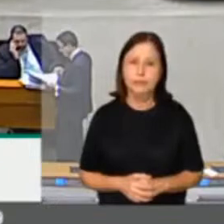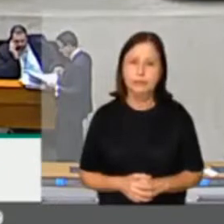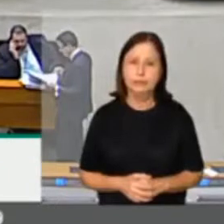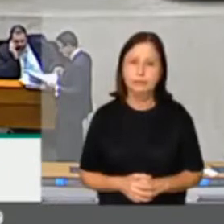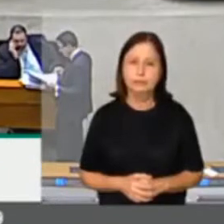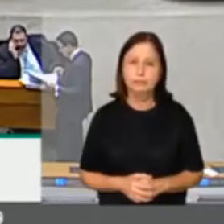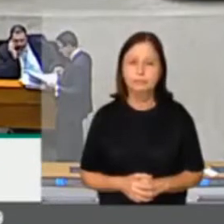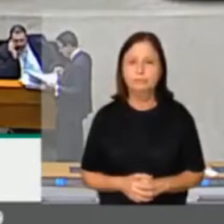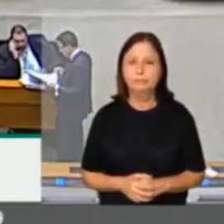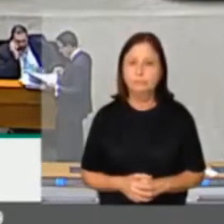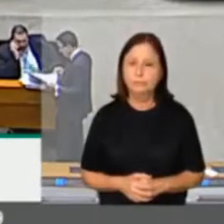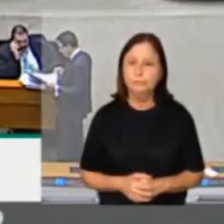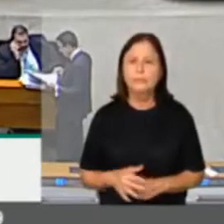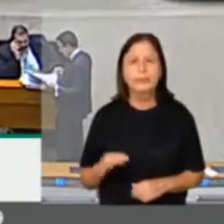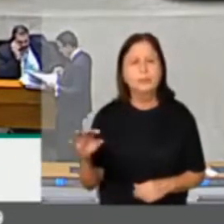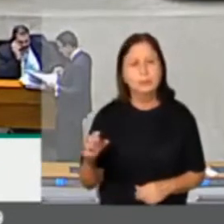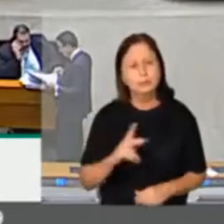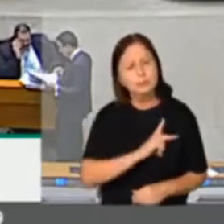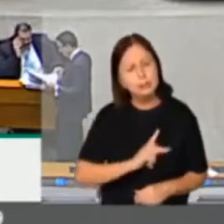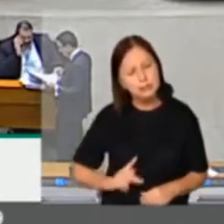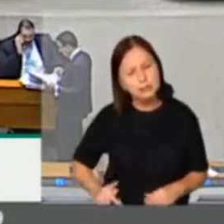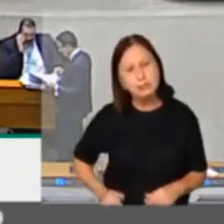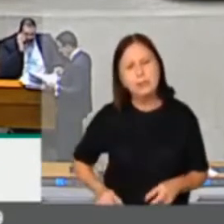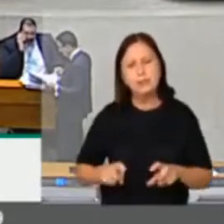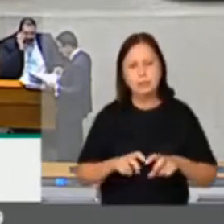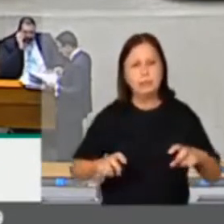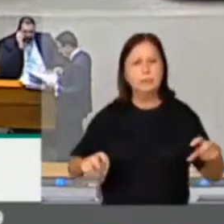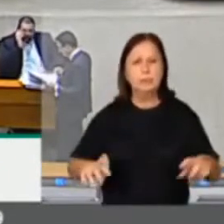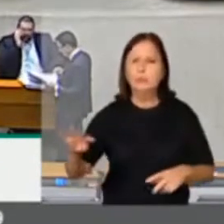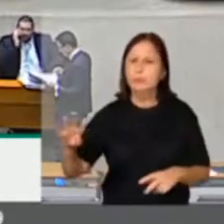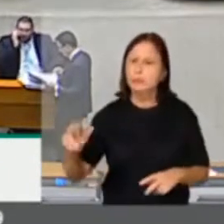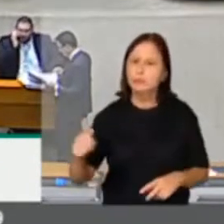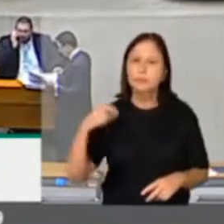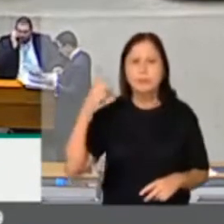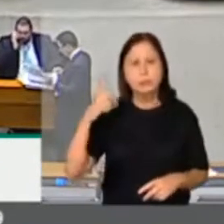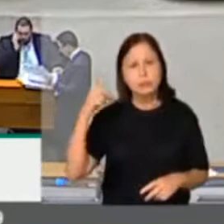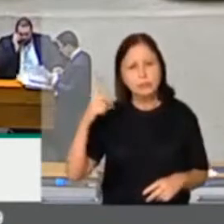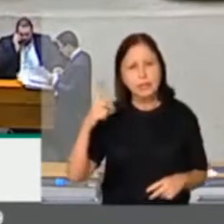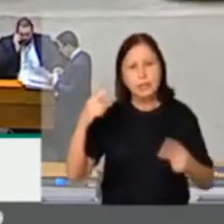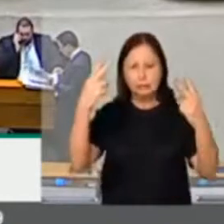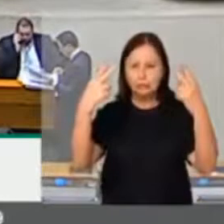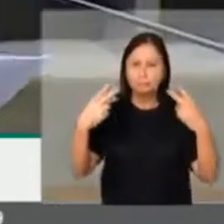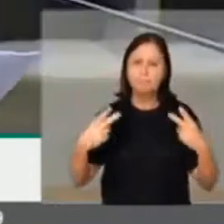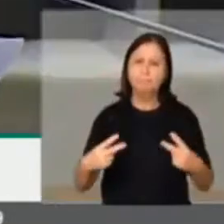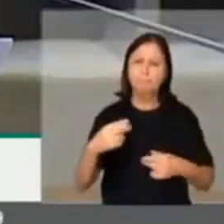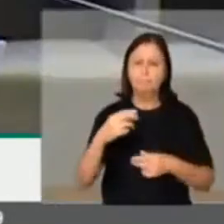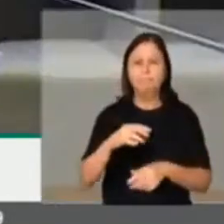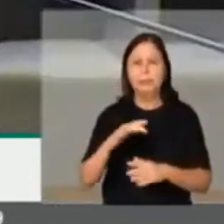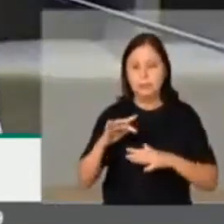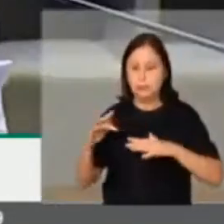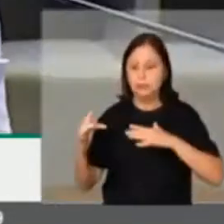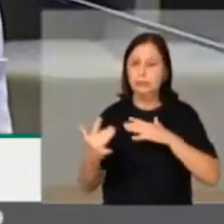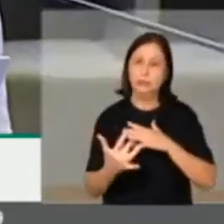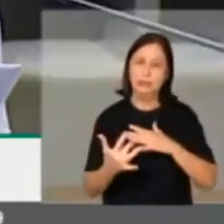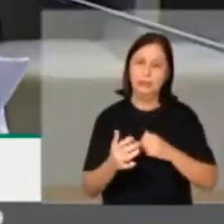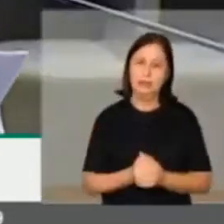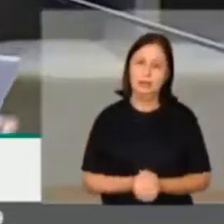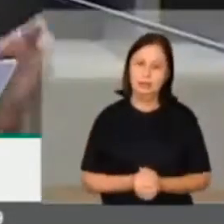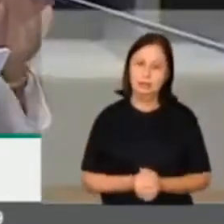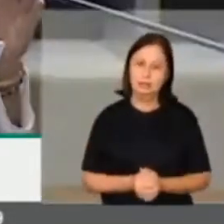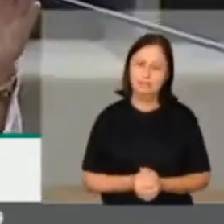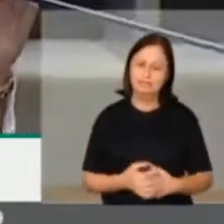Senhora Presidente, senhores deputados, senhoras deputadas que nos acompanham pelas redes, é com indignação que eu subo essa tribuna